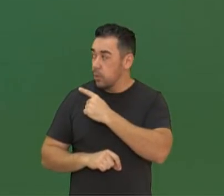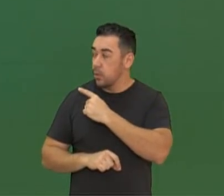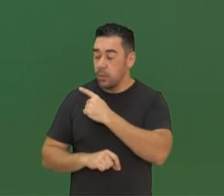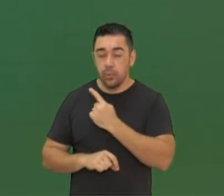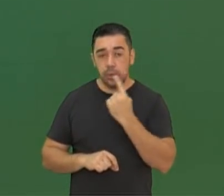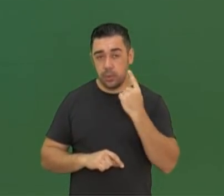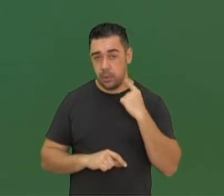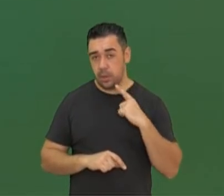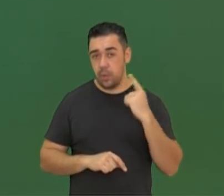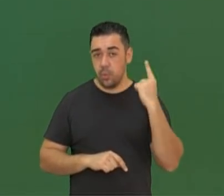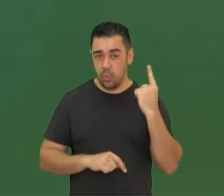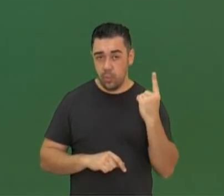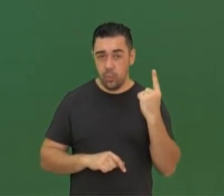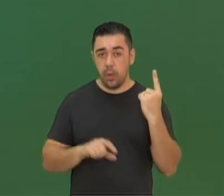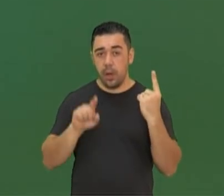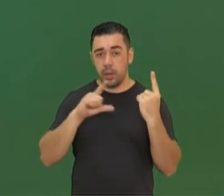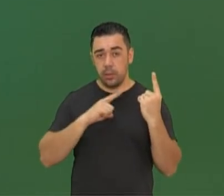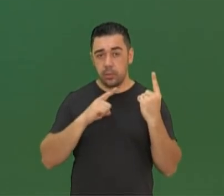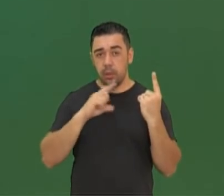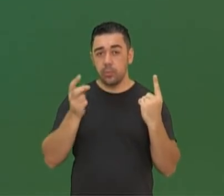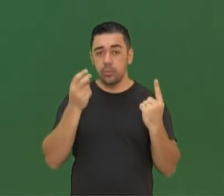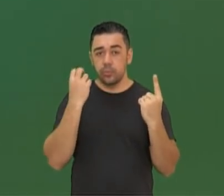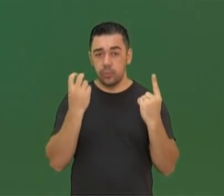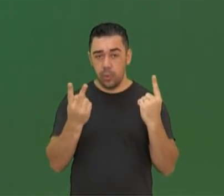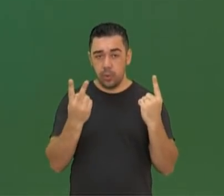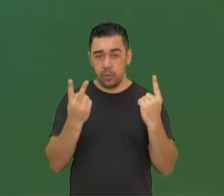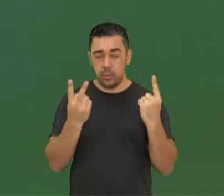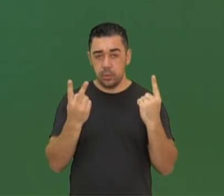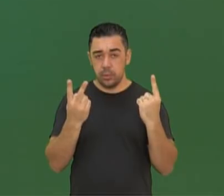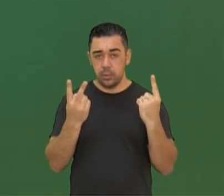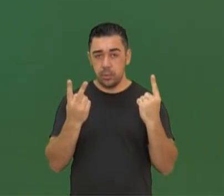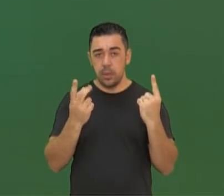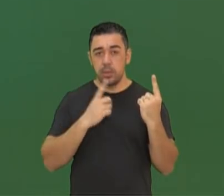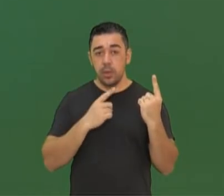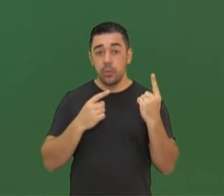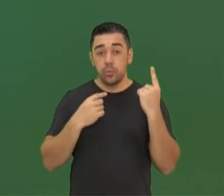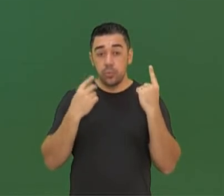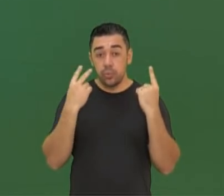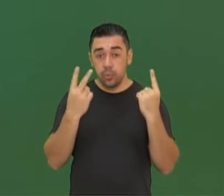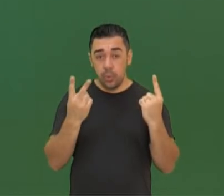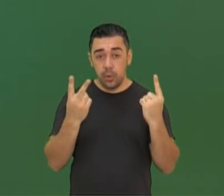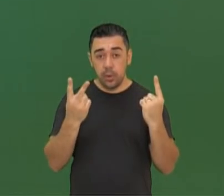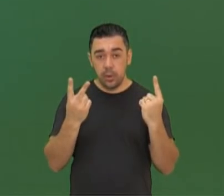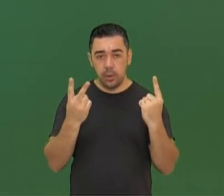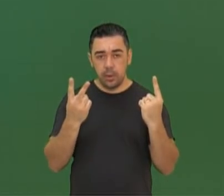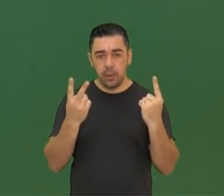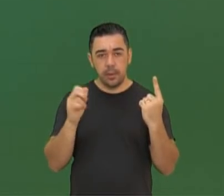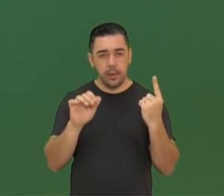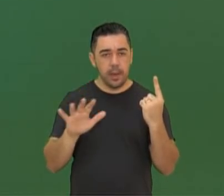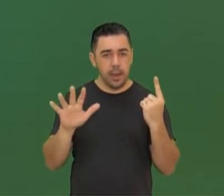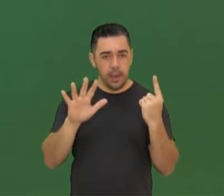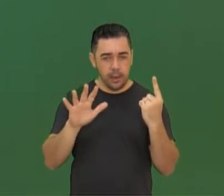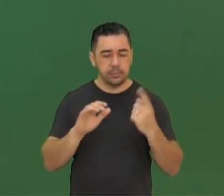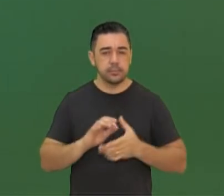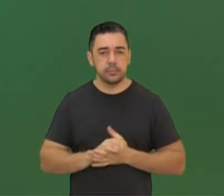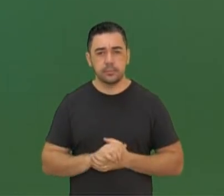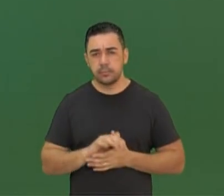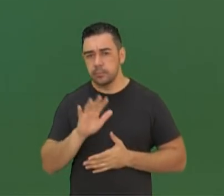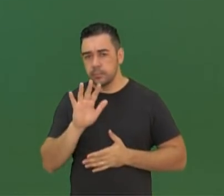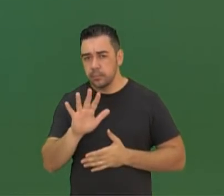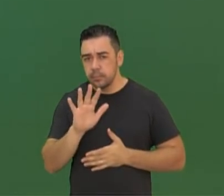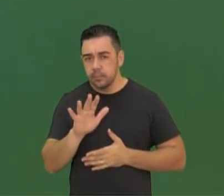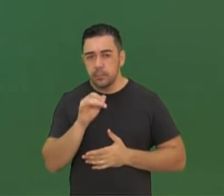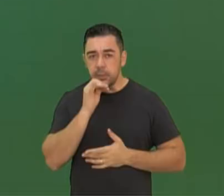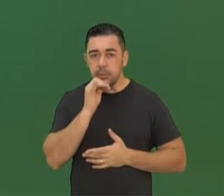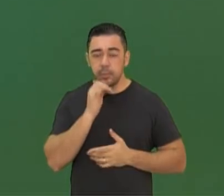tenho 2. Ou seja, eu tenho 2 vezes a área desse retângulo. Agora, olhe para a expressão algébrica. Aqui eu tenho a